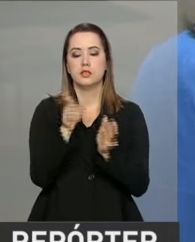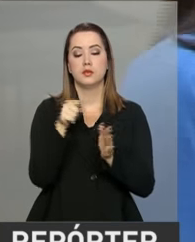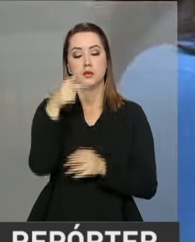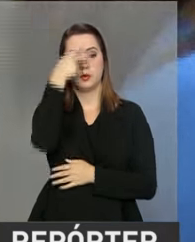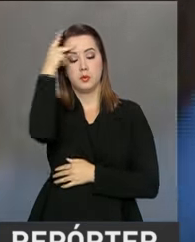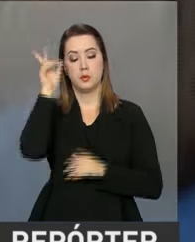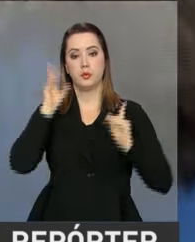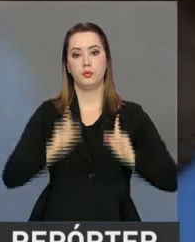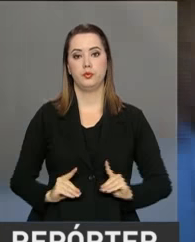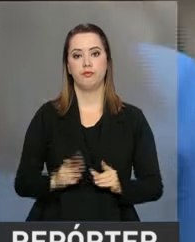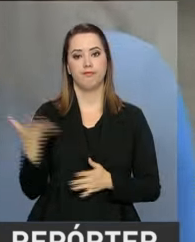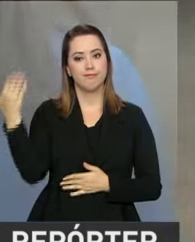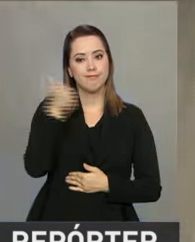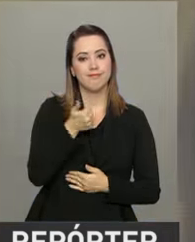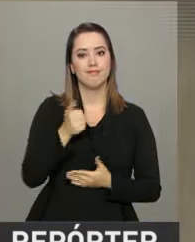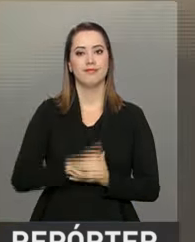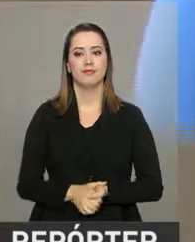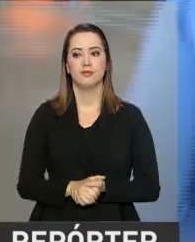comigo?